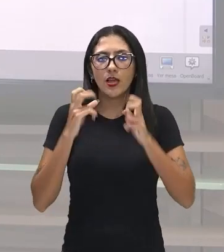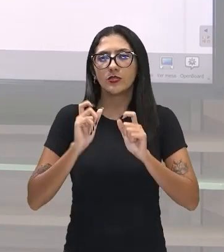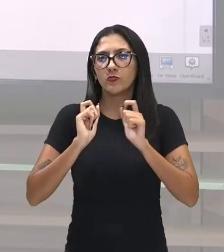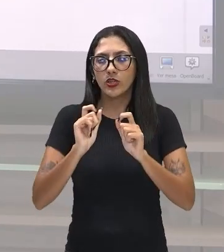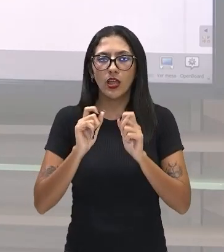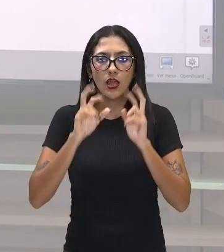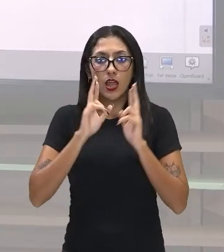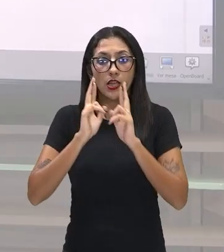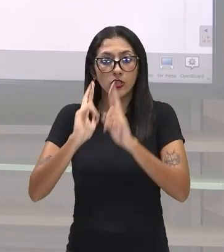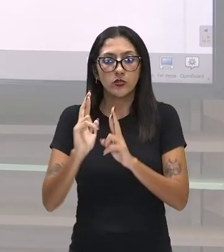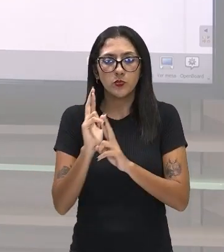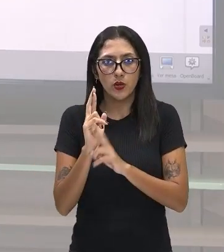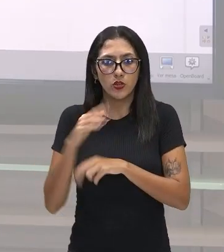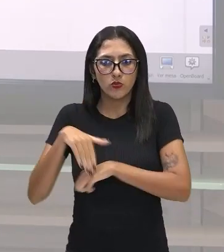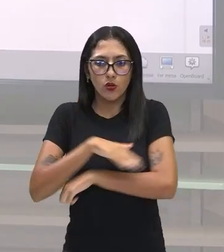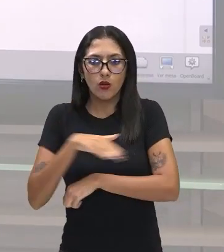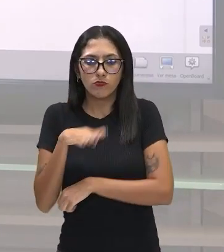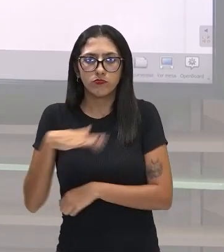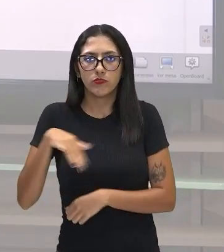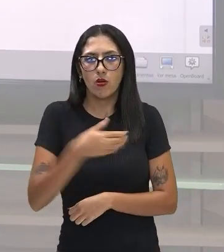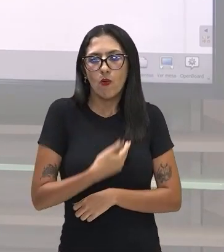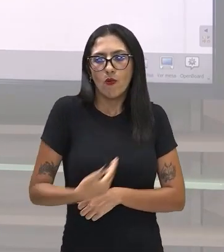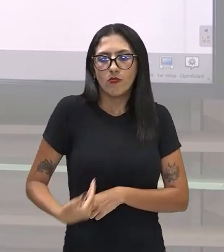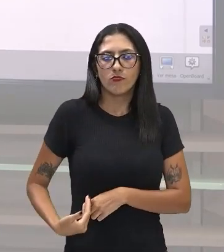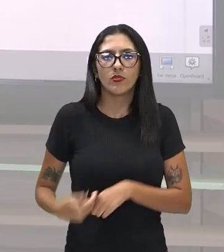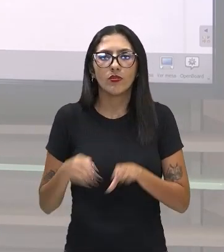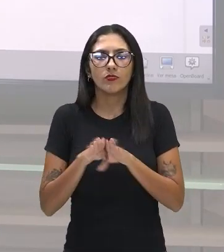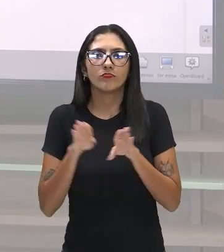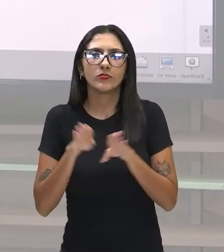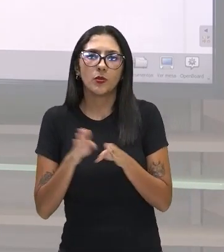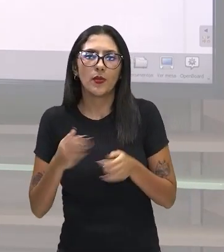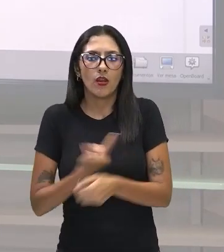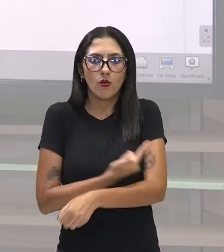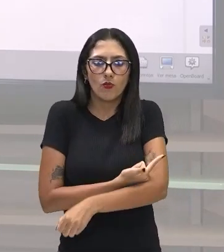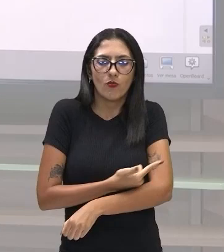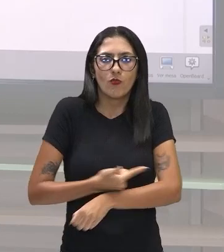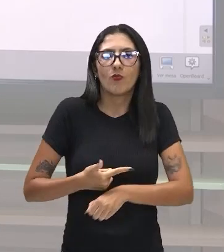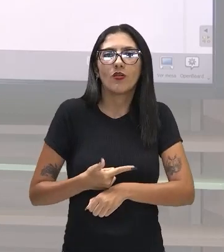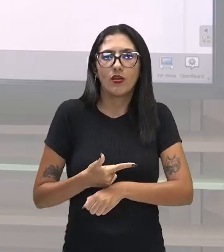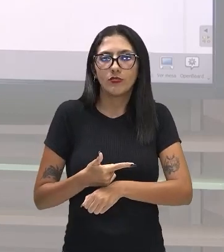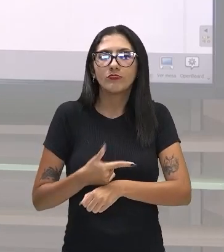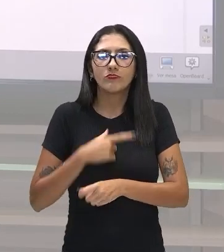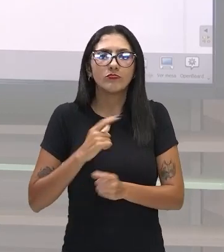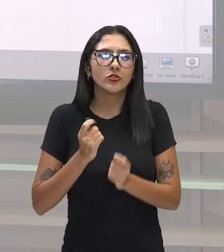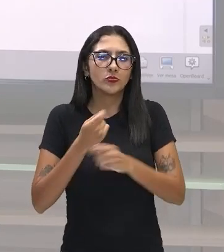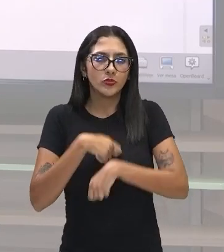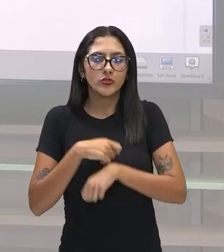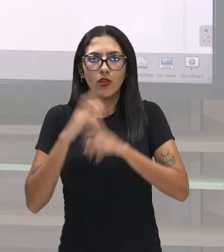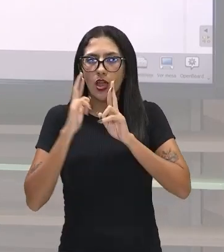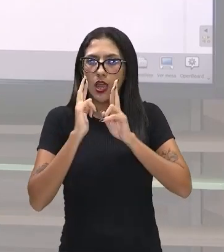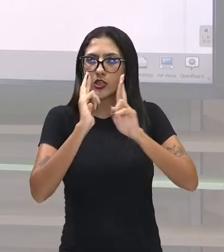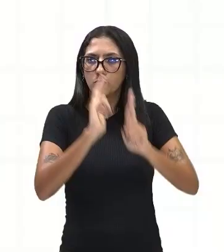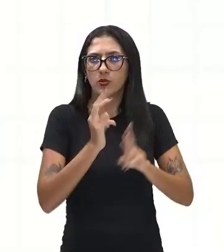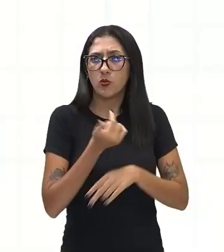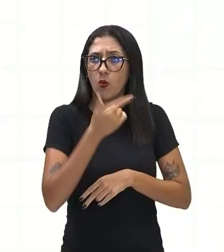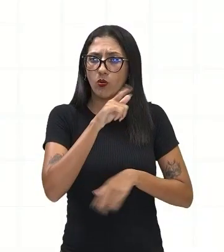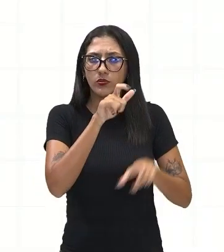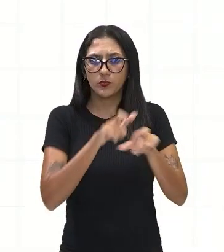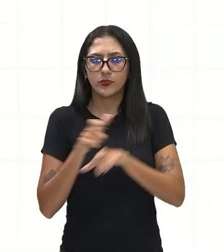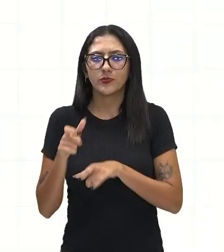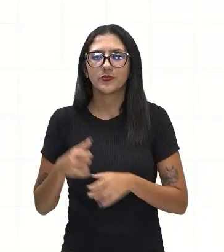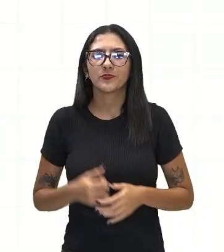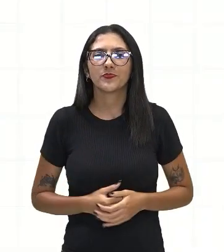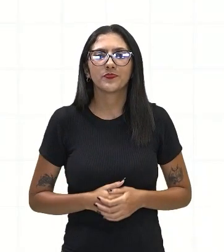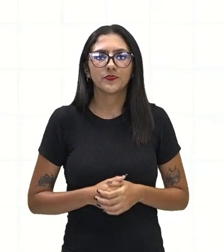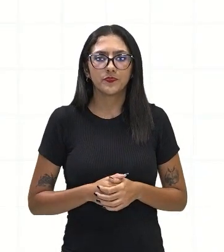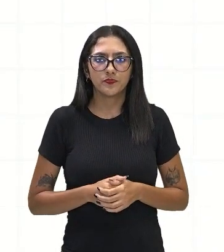respeito pela coisa pública, não é? Pelo ambiente que você circula, o respeito pelo outro ser humano.